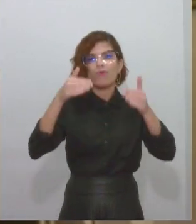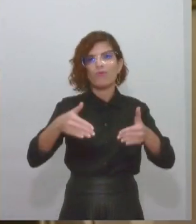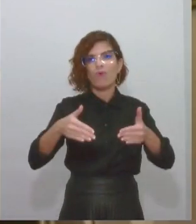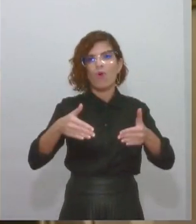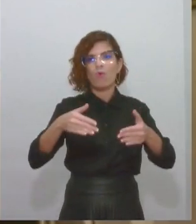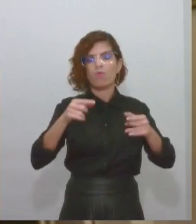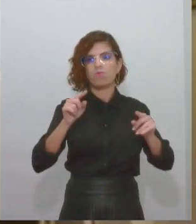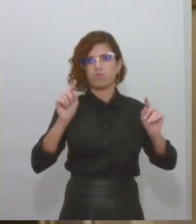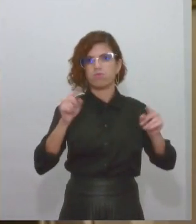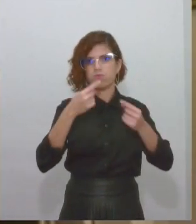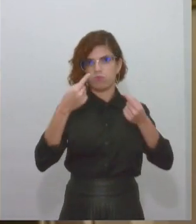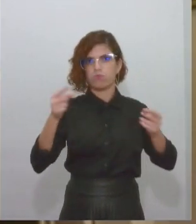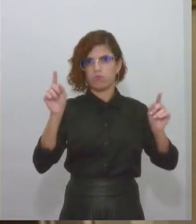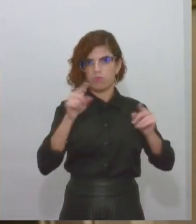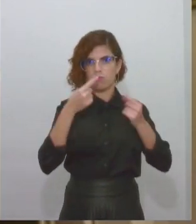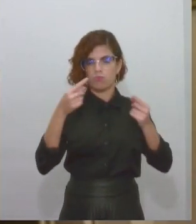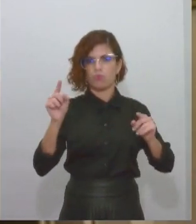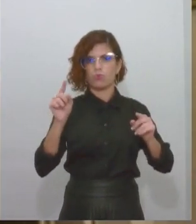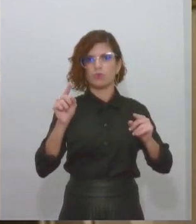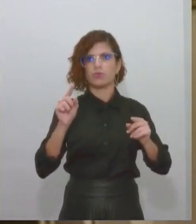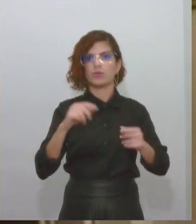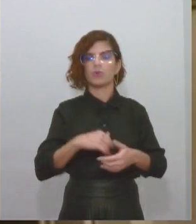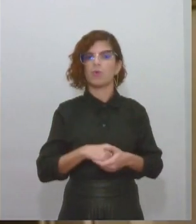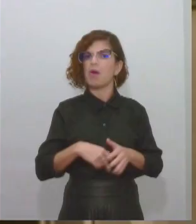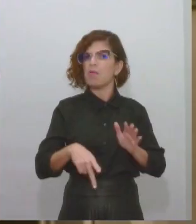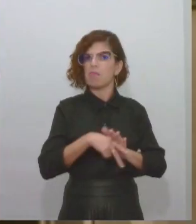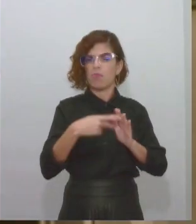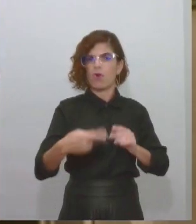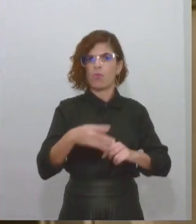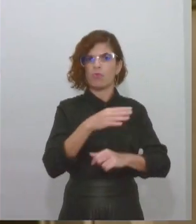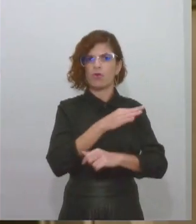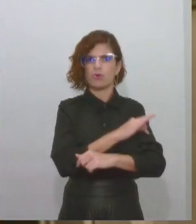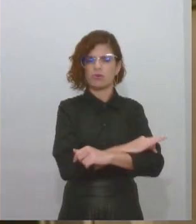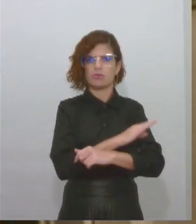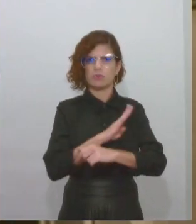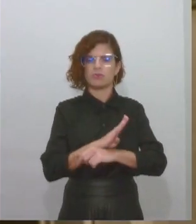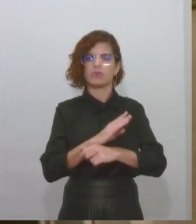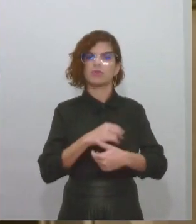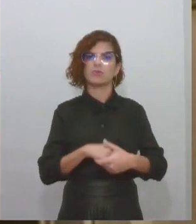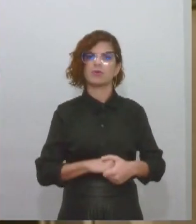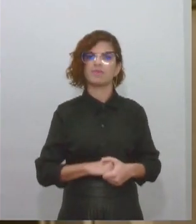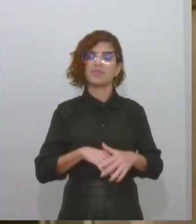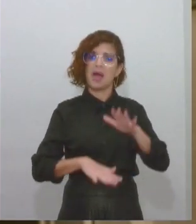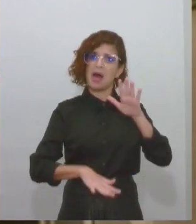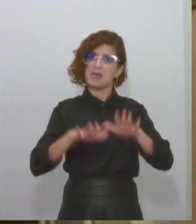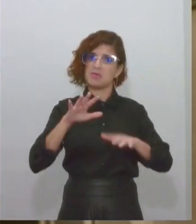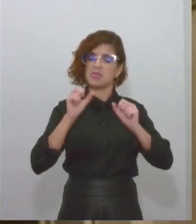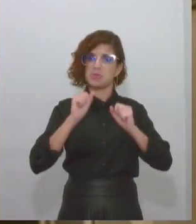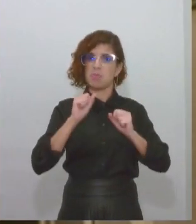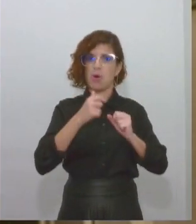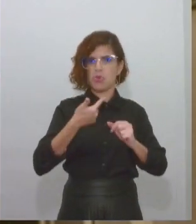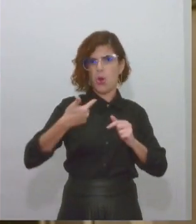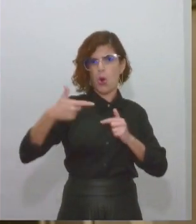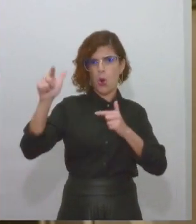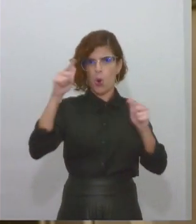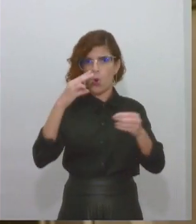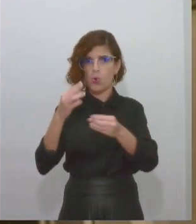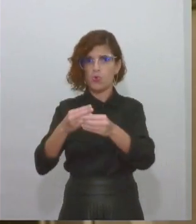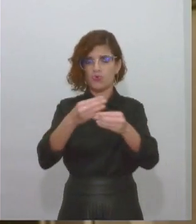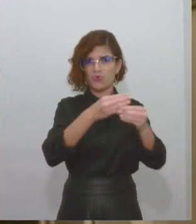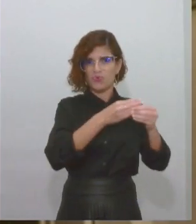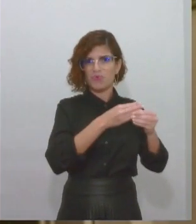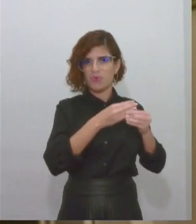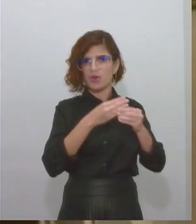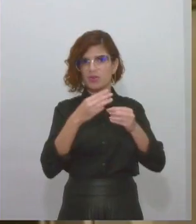só para músicos, naturalmente da cidade, né? Às vezes recebemos alguns músicos da cidade circunvizinhas, mas